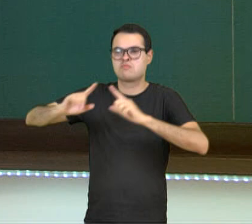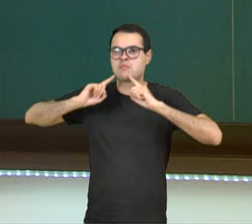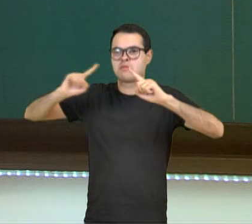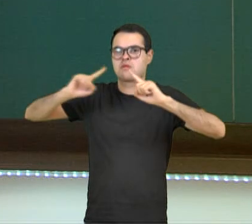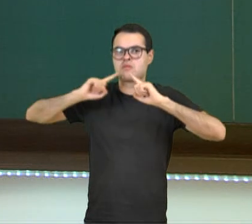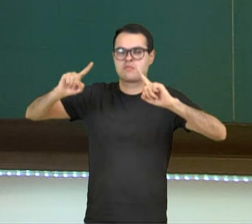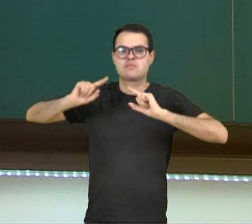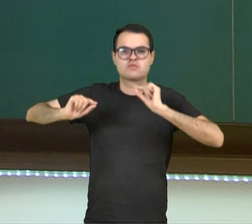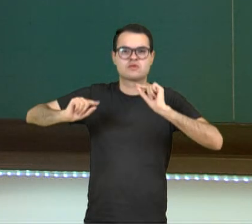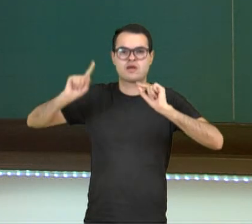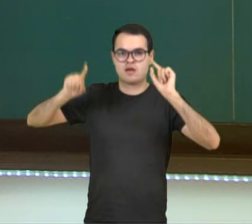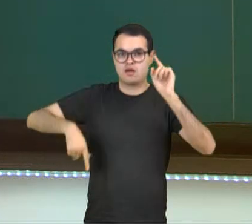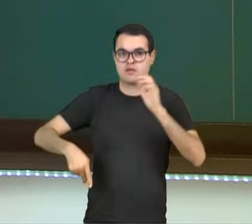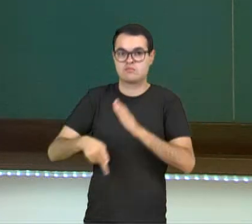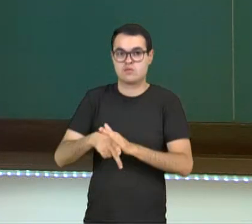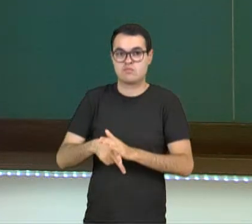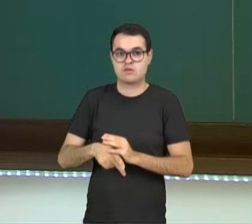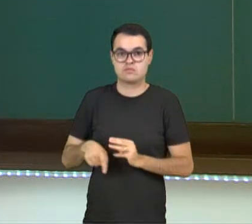pela